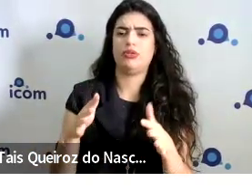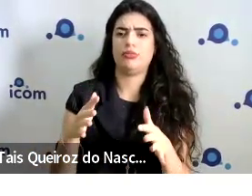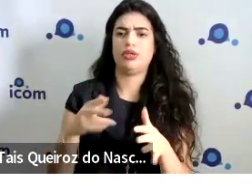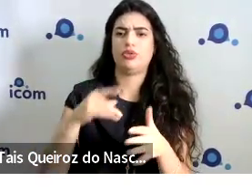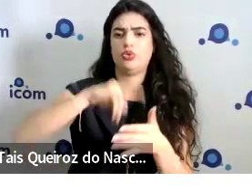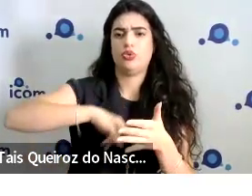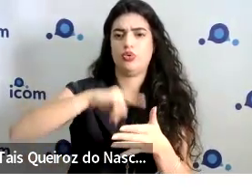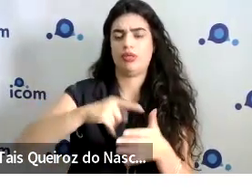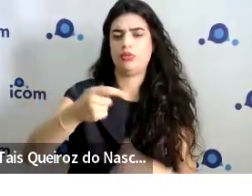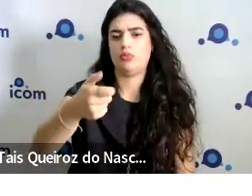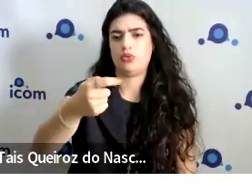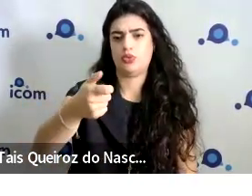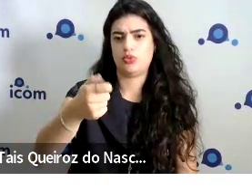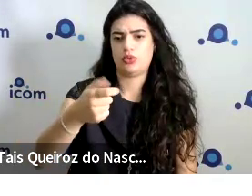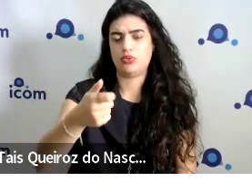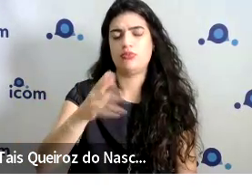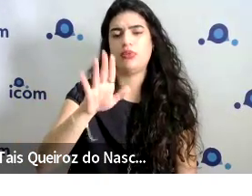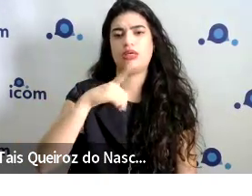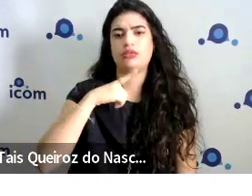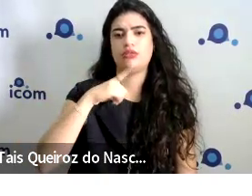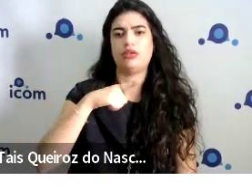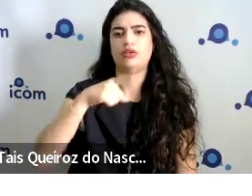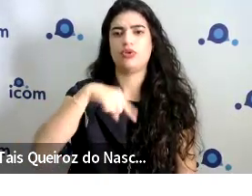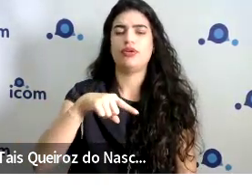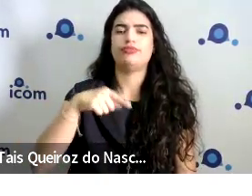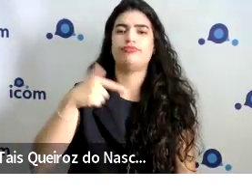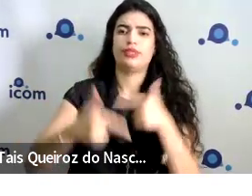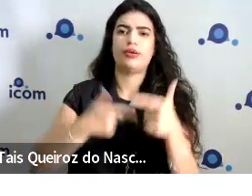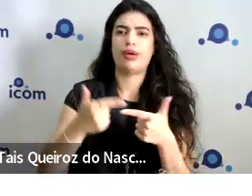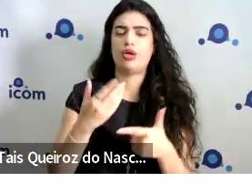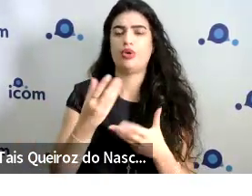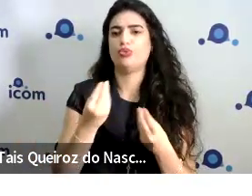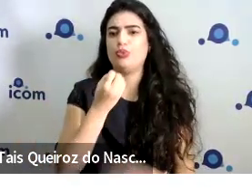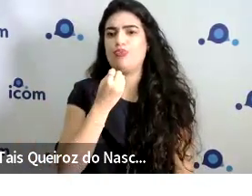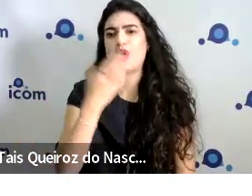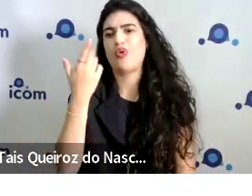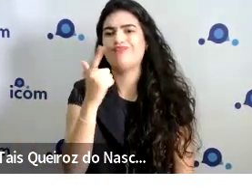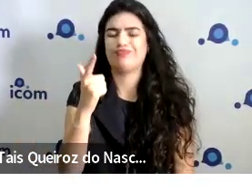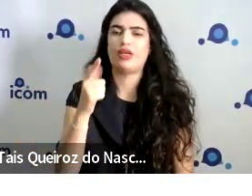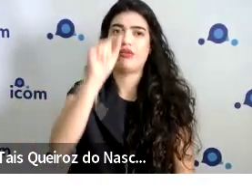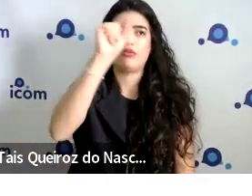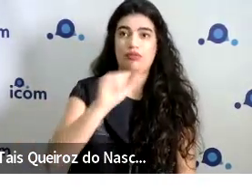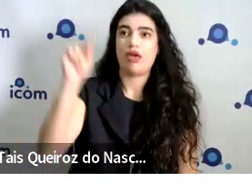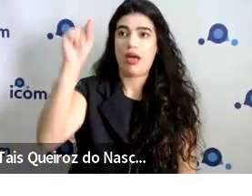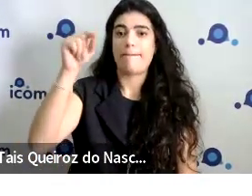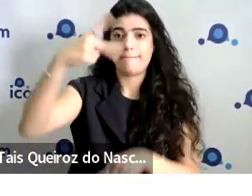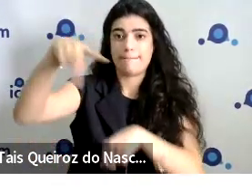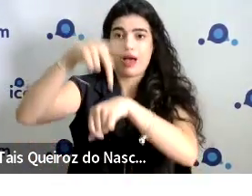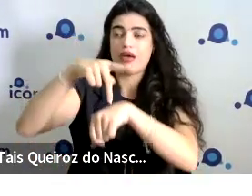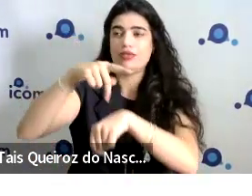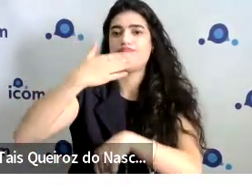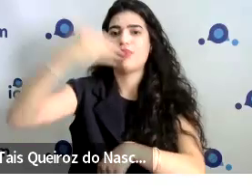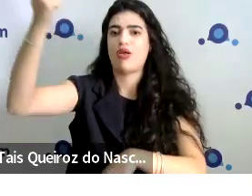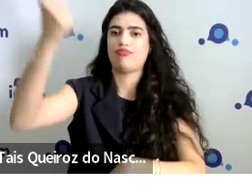documentos poucos, mas a gente tem uma carga que não pontua tão bem em relação aos demais países. Mas onde é que a gente tem aqui uma